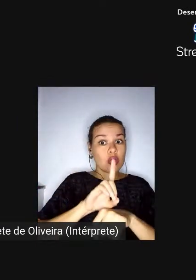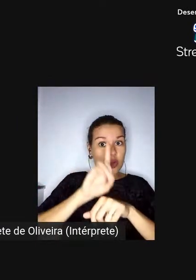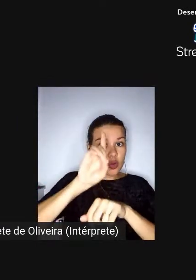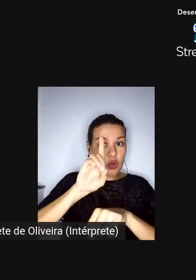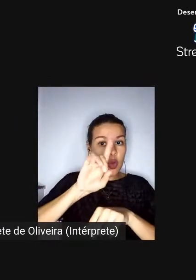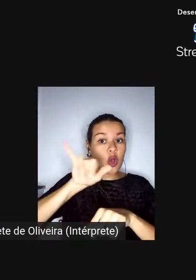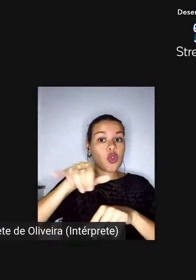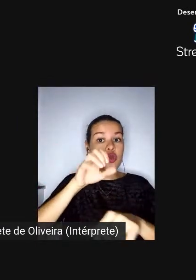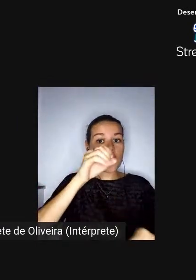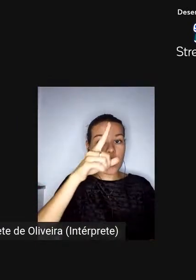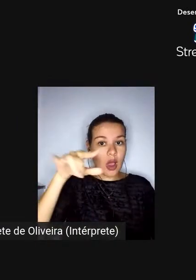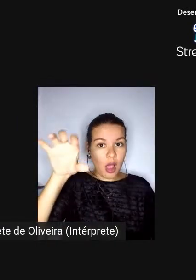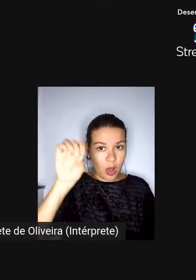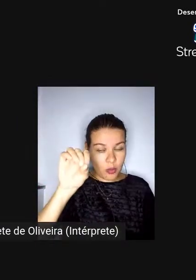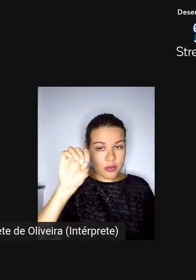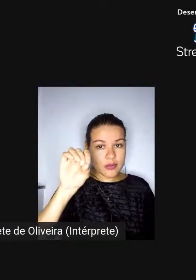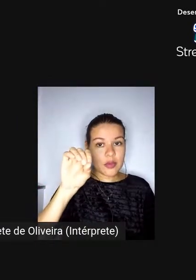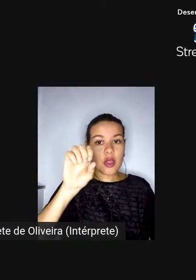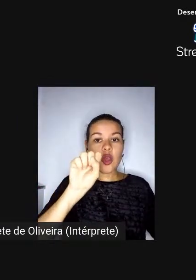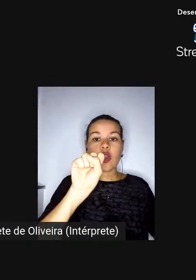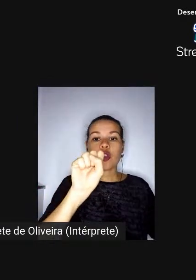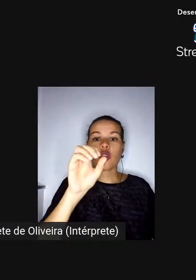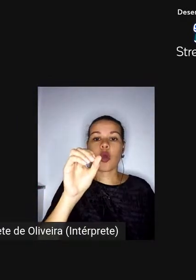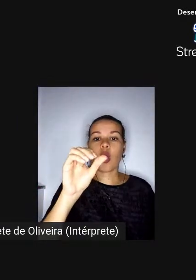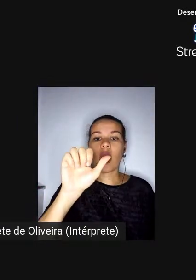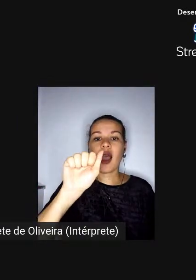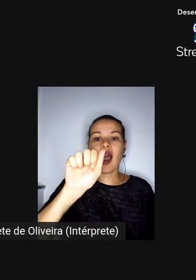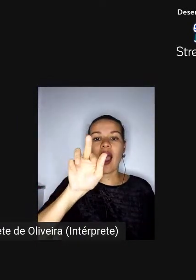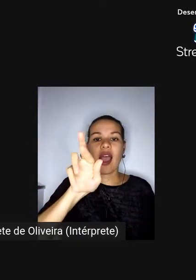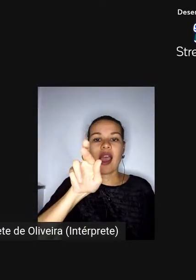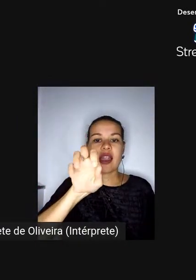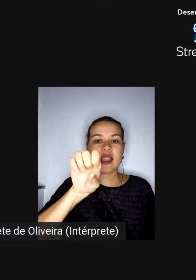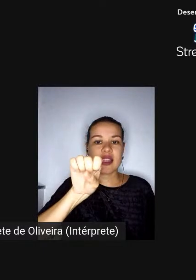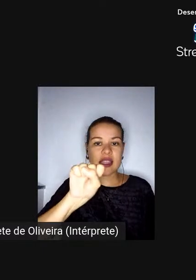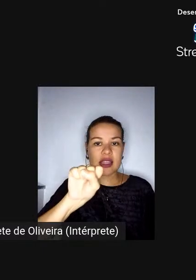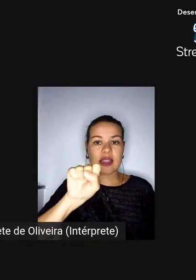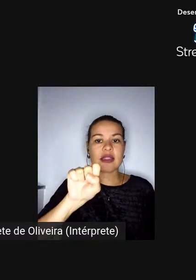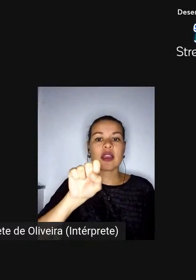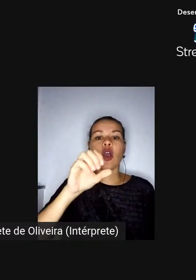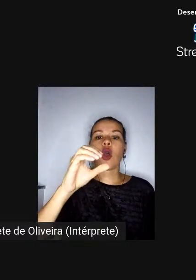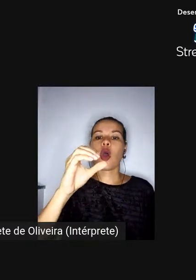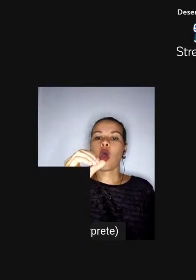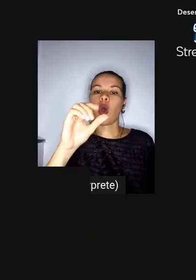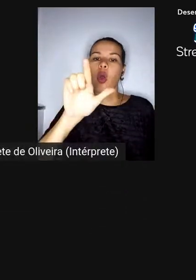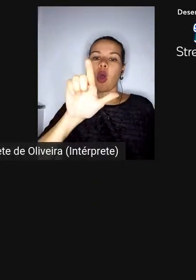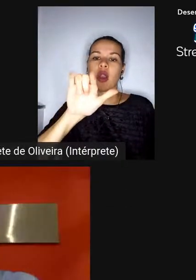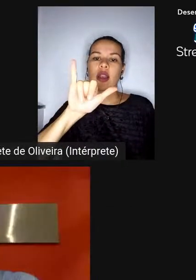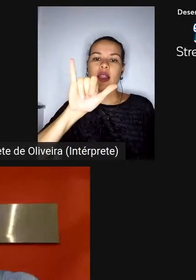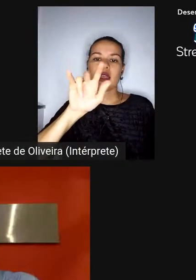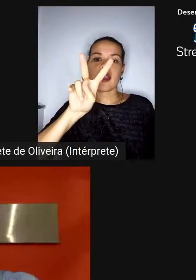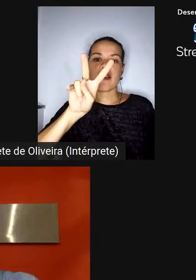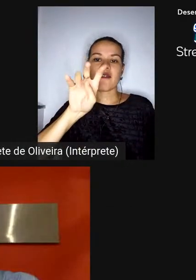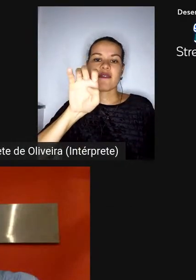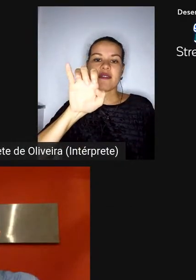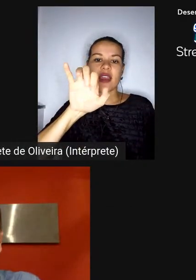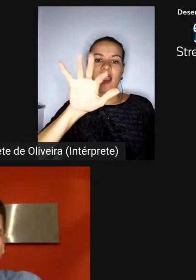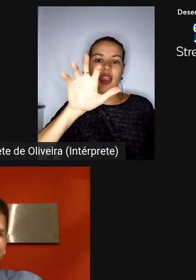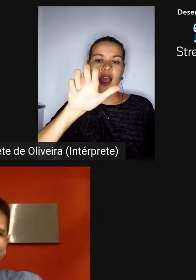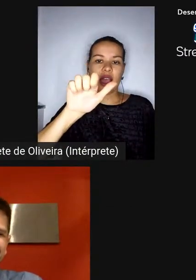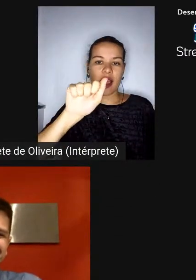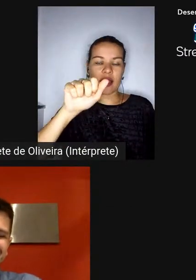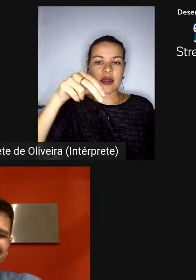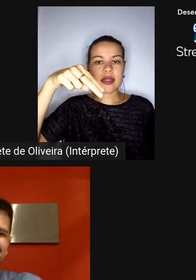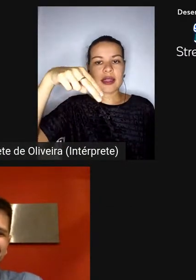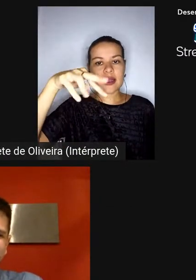papai tem um currículo é impossível se falar de um fôlego só eu vou tentar aqui falar um pouco do que o nosso